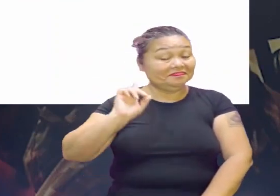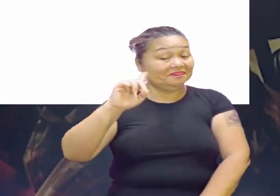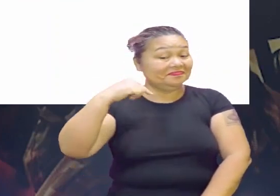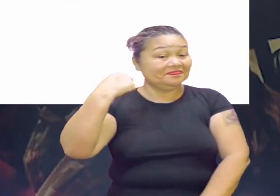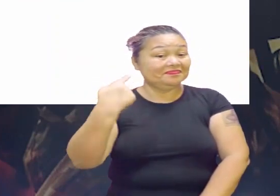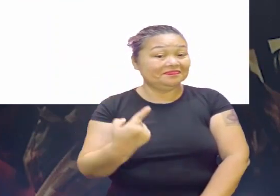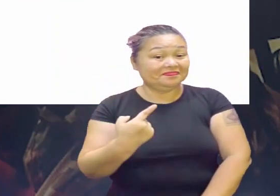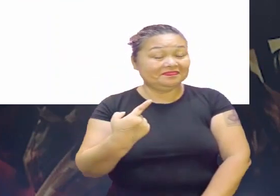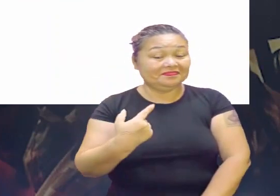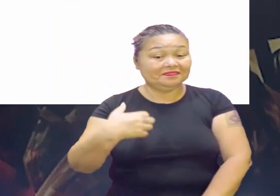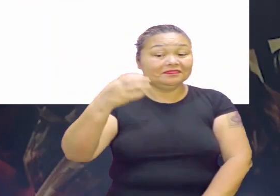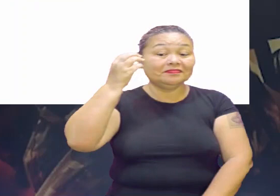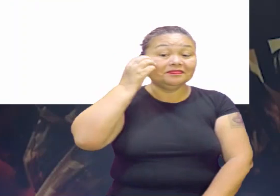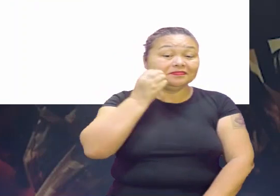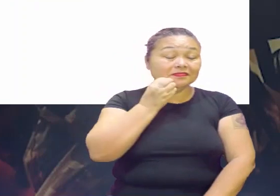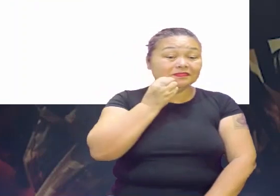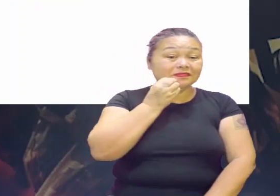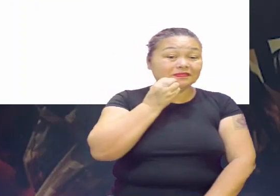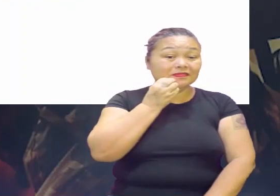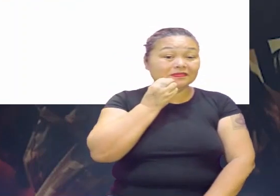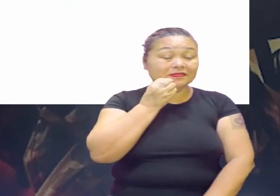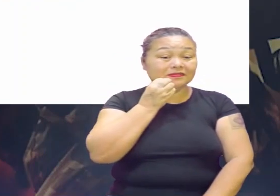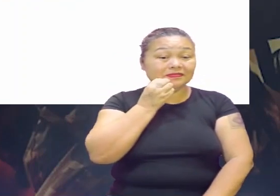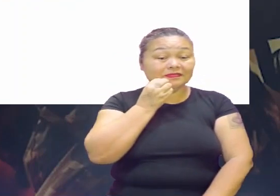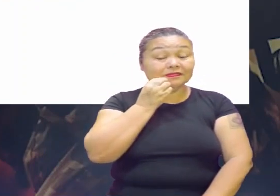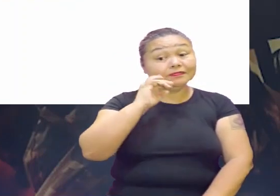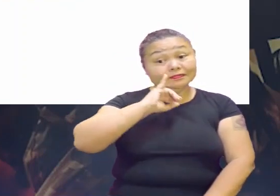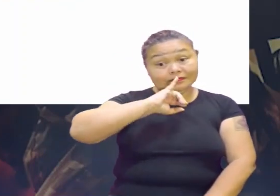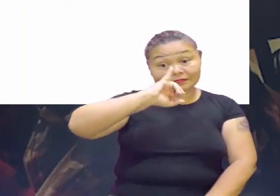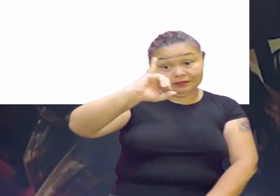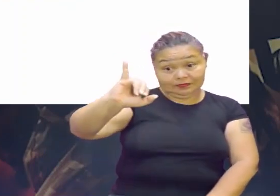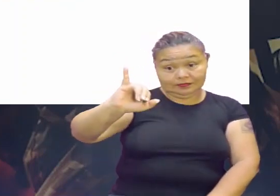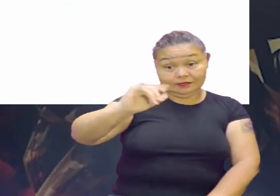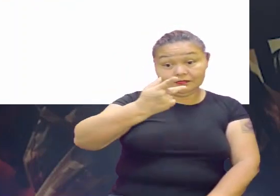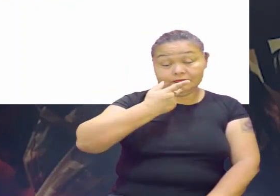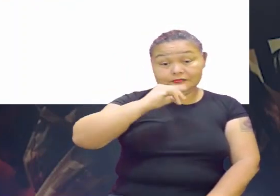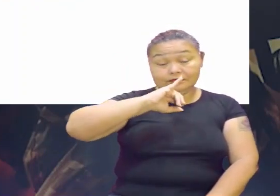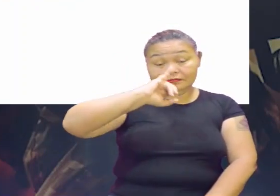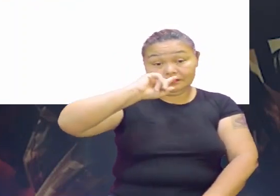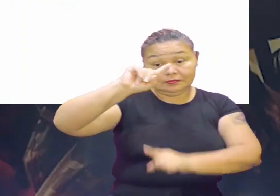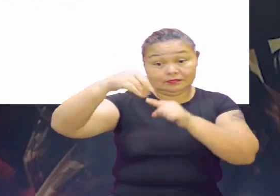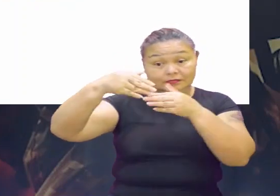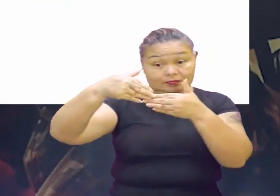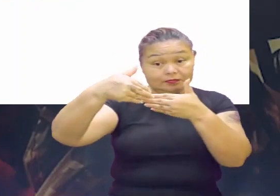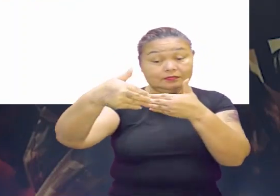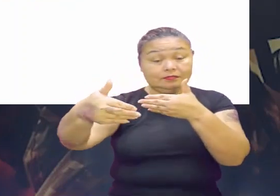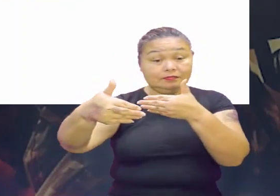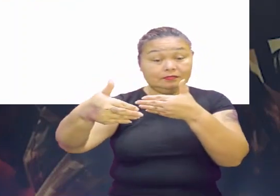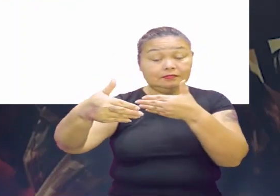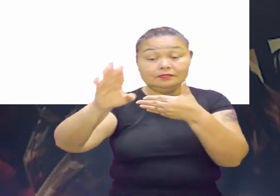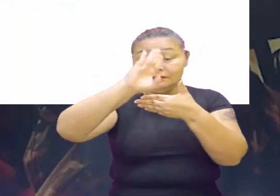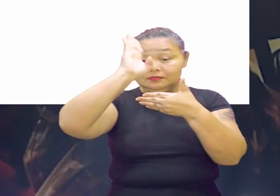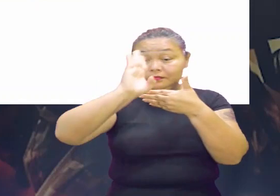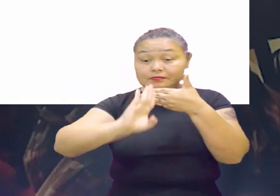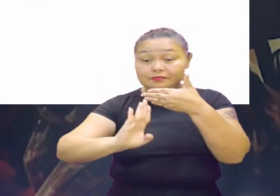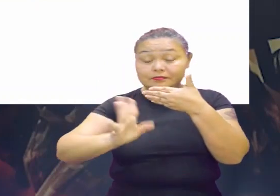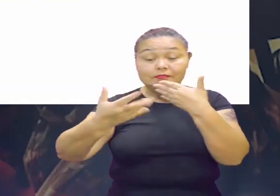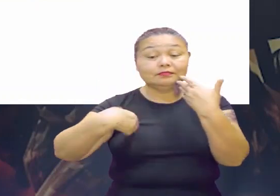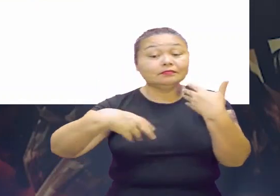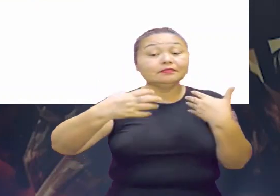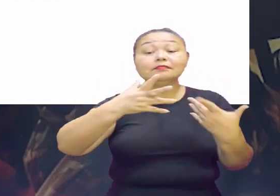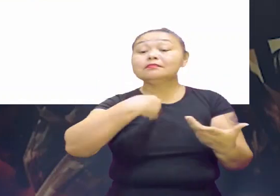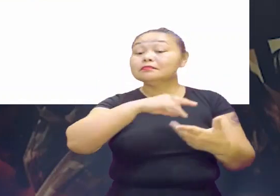depois, Dom Pedro, ele vai ser comunicado que, a partir daquele momento, o Brasil não era mais um